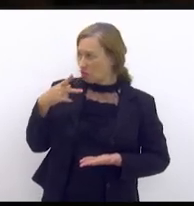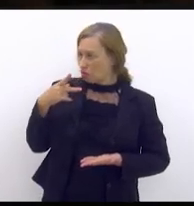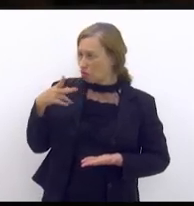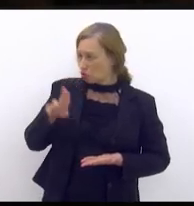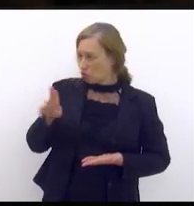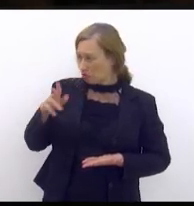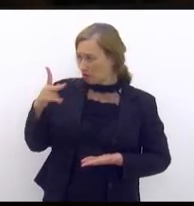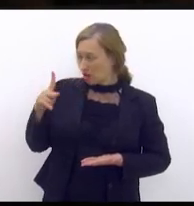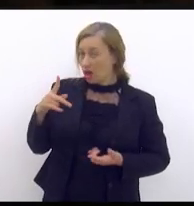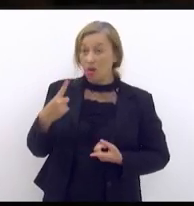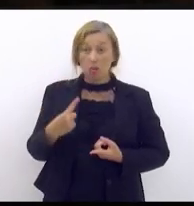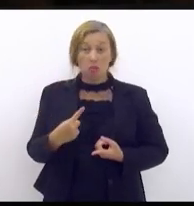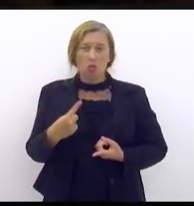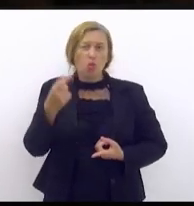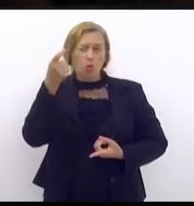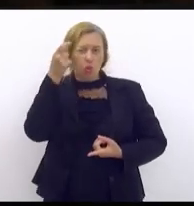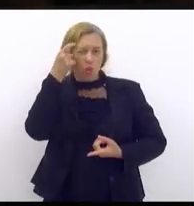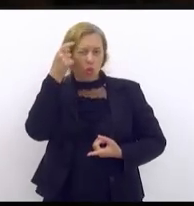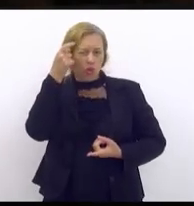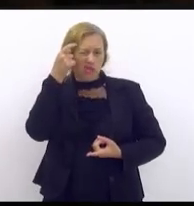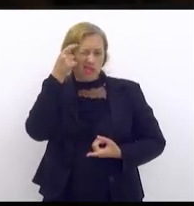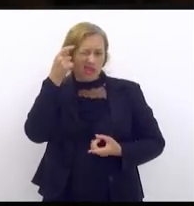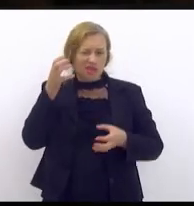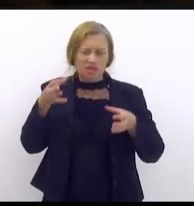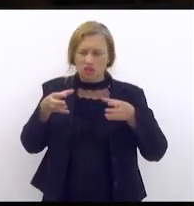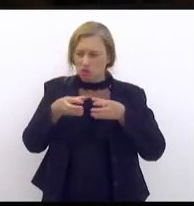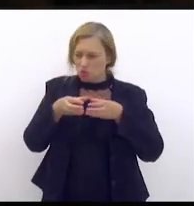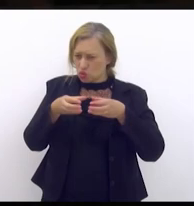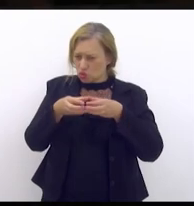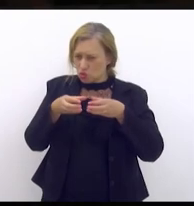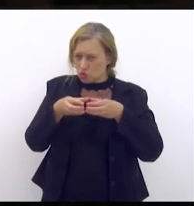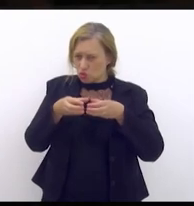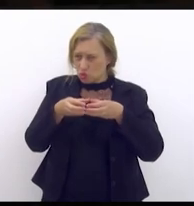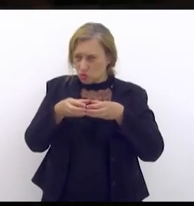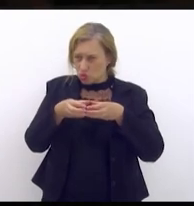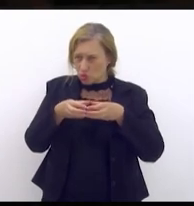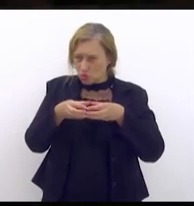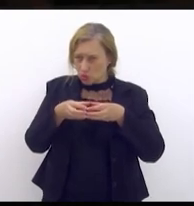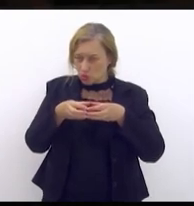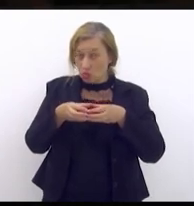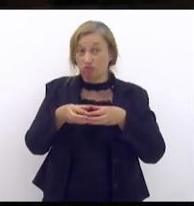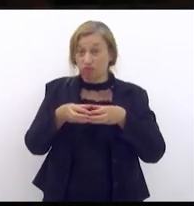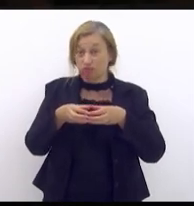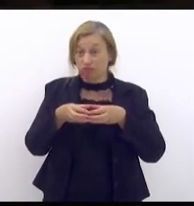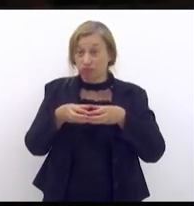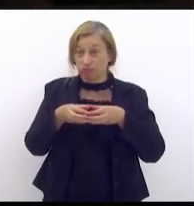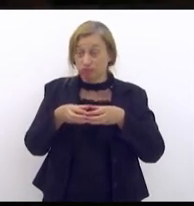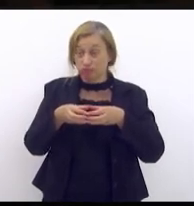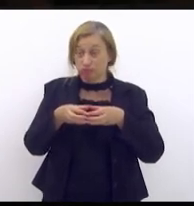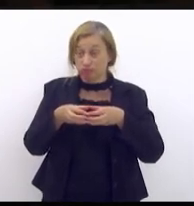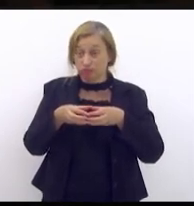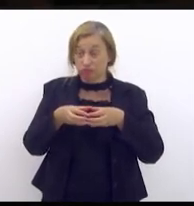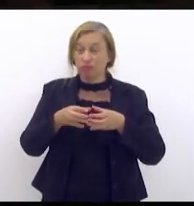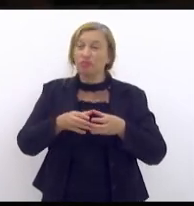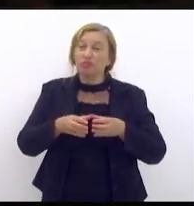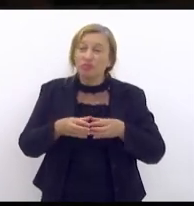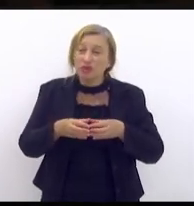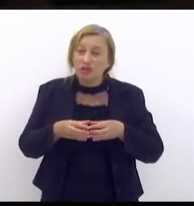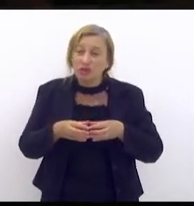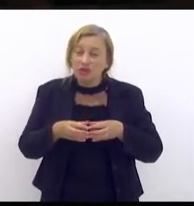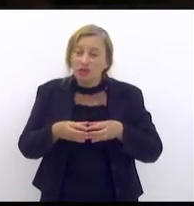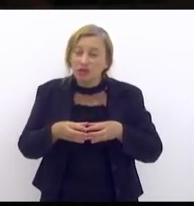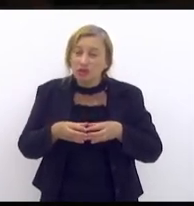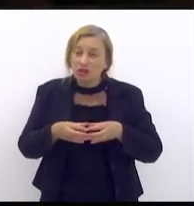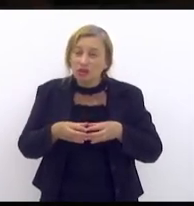no inconsciente coletivo, que a gente, nós devemos à descoberta de Carl